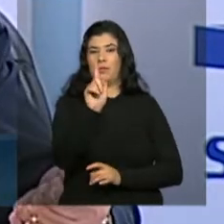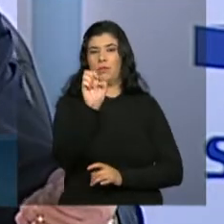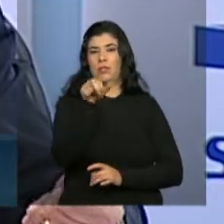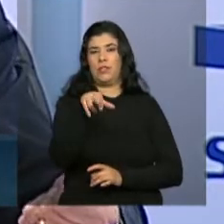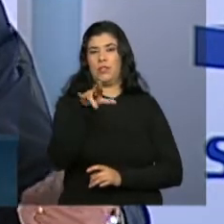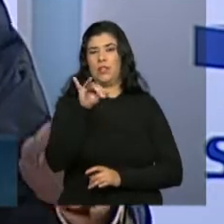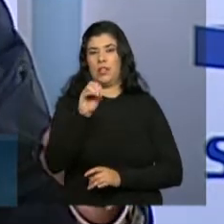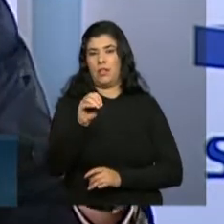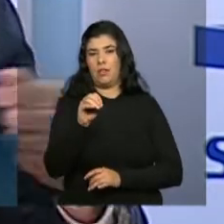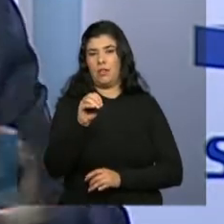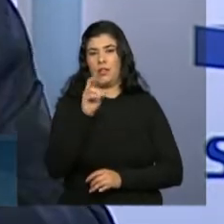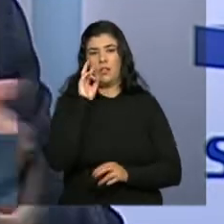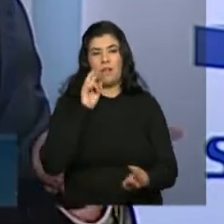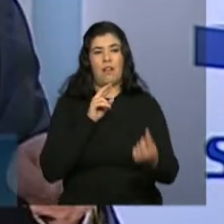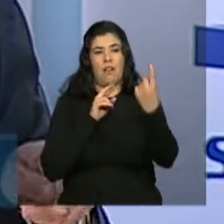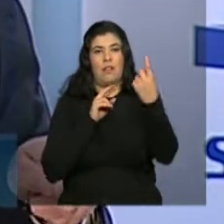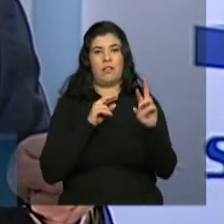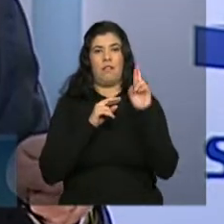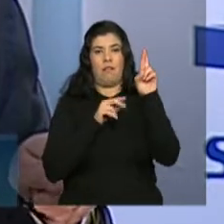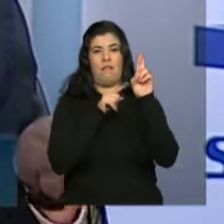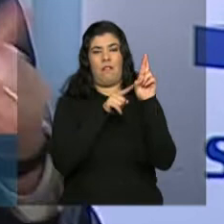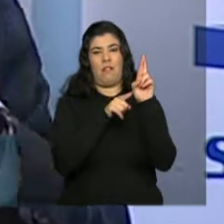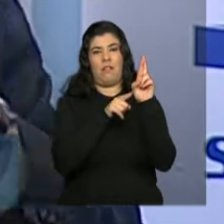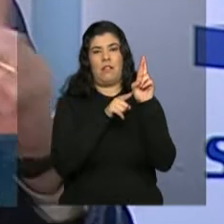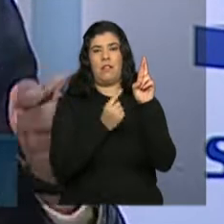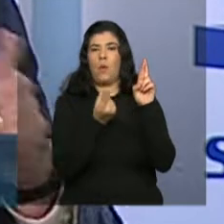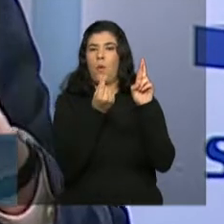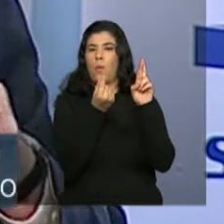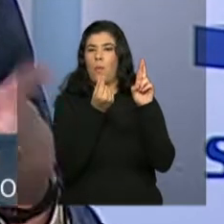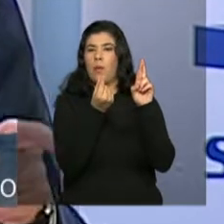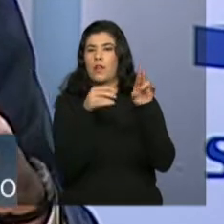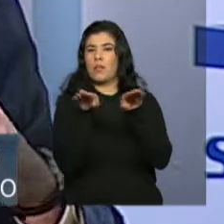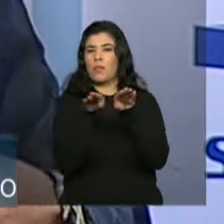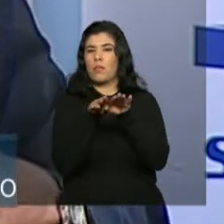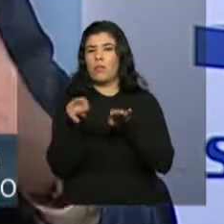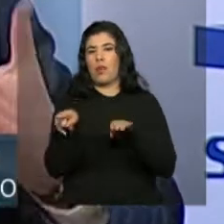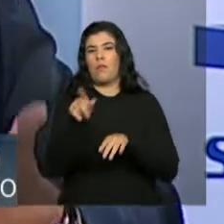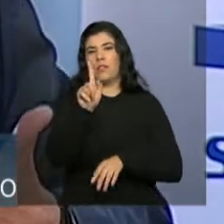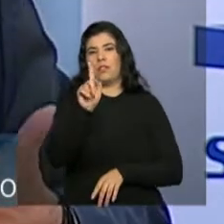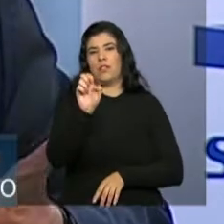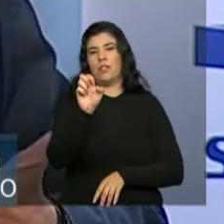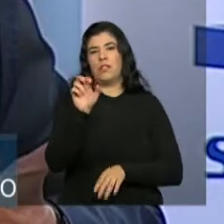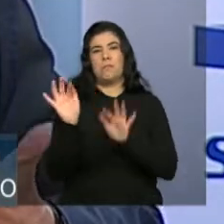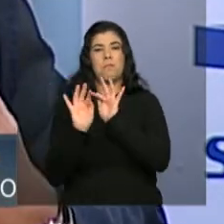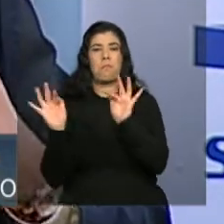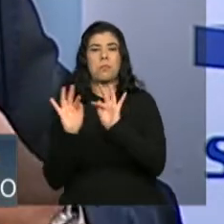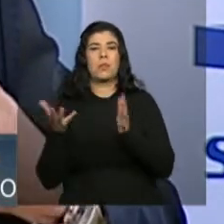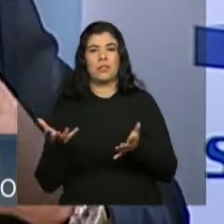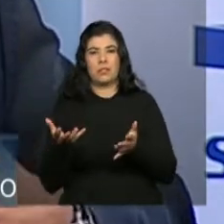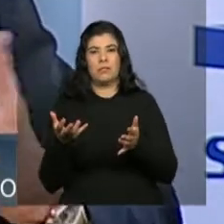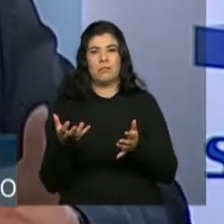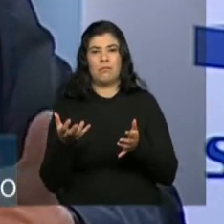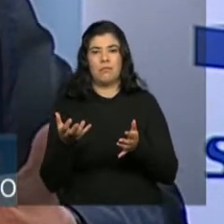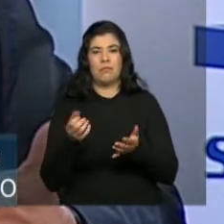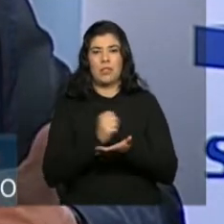comprar o medicamento de referência por um preto igual do genérico às vezes menor Exatamente porque agora você tem o genérico cumpriu seu papel